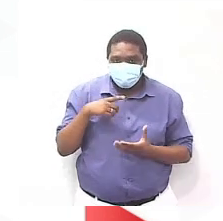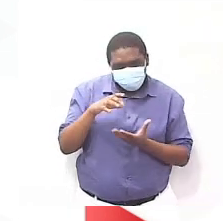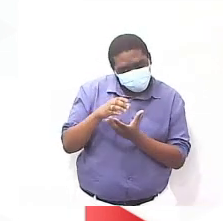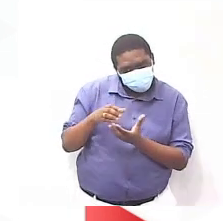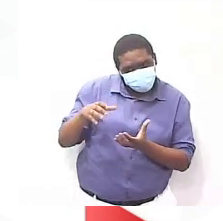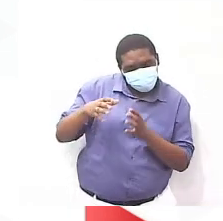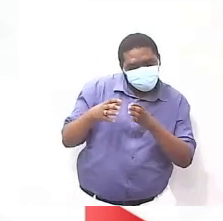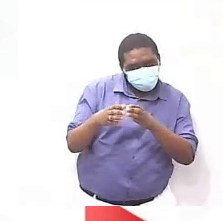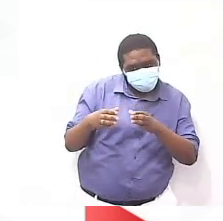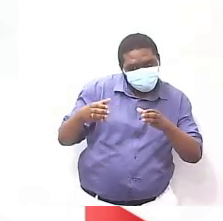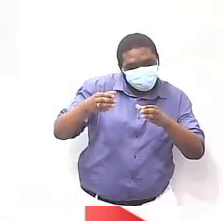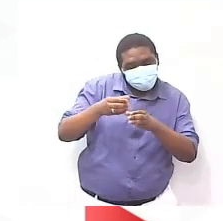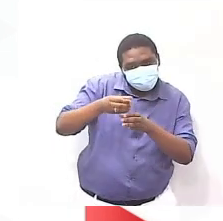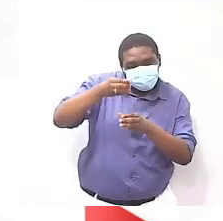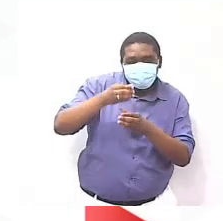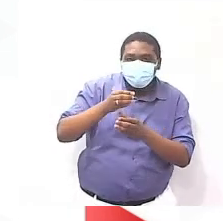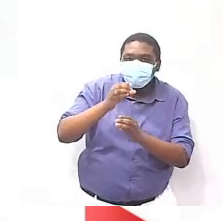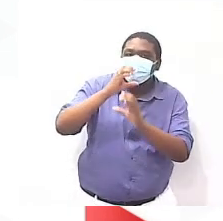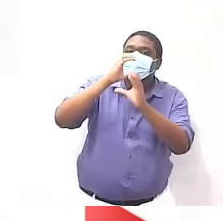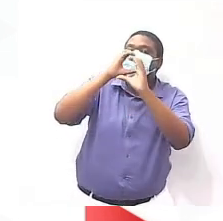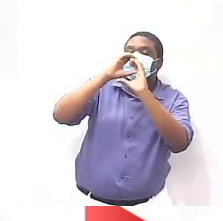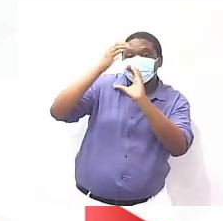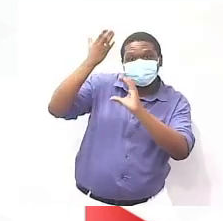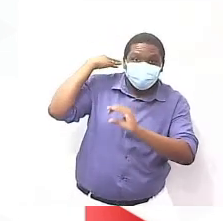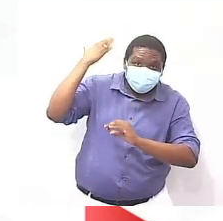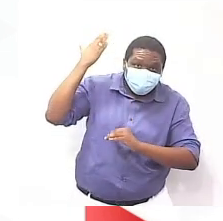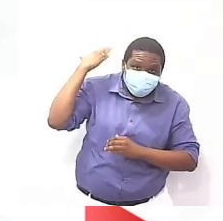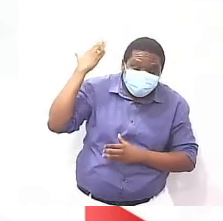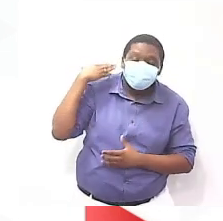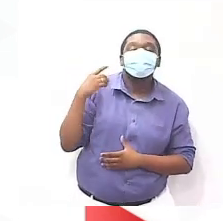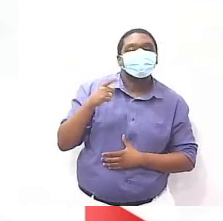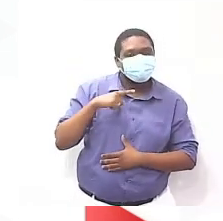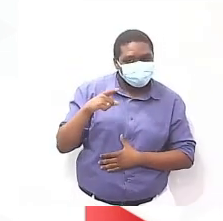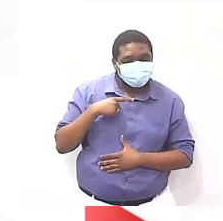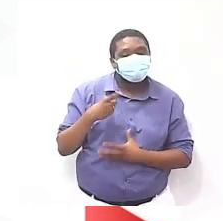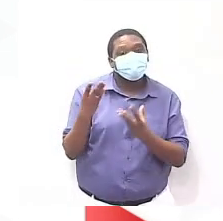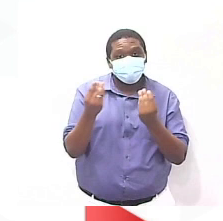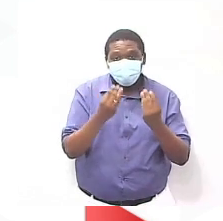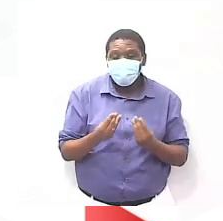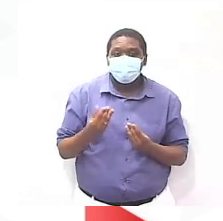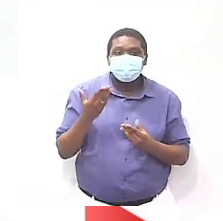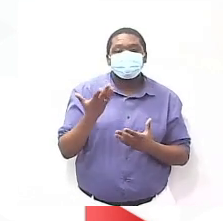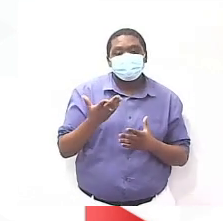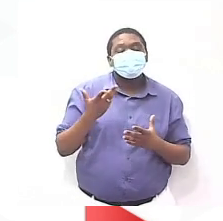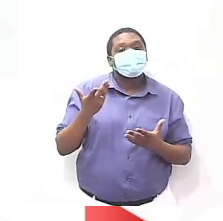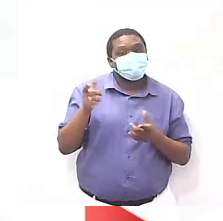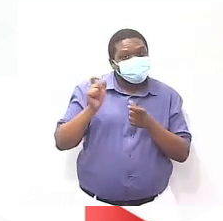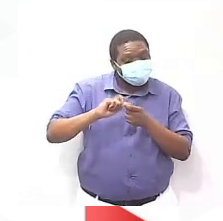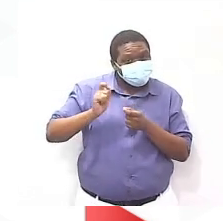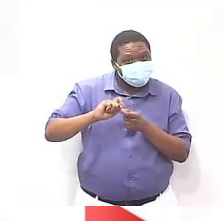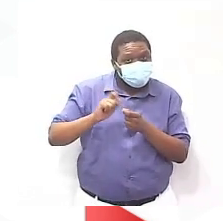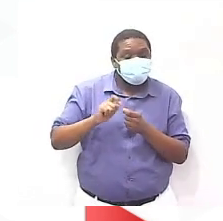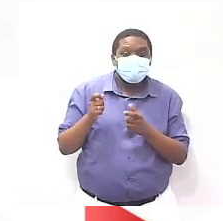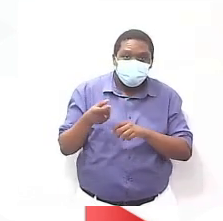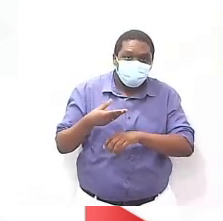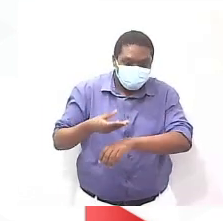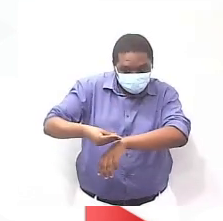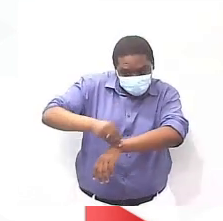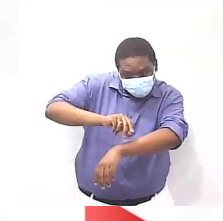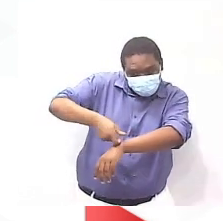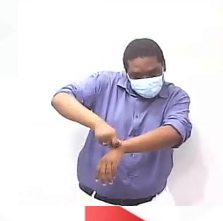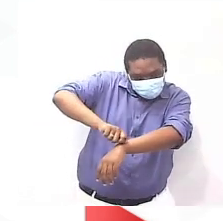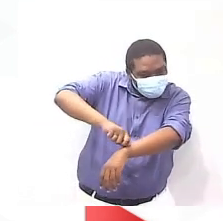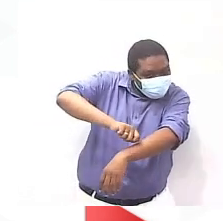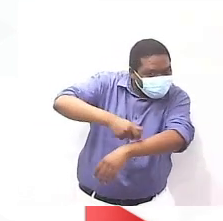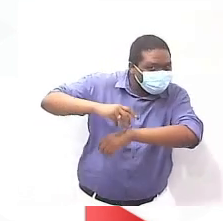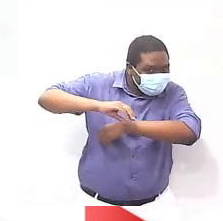eles são fabricados, eles eram muitos deles há muito tempo atrás, no próprio couro. Nós temos do couro de bode, tem cantil